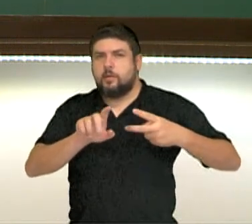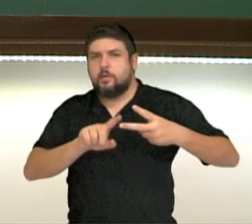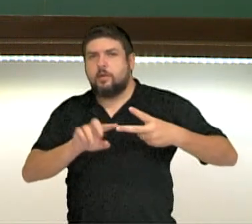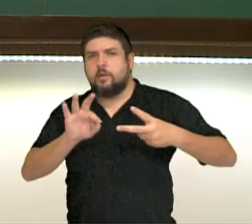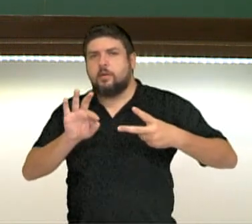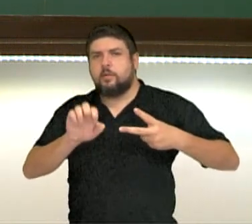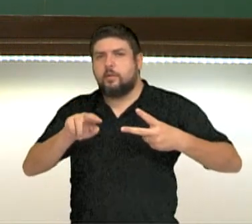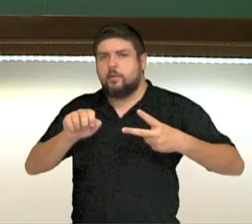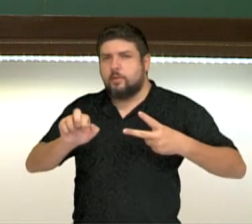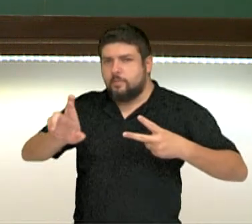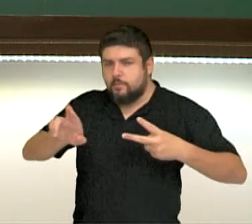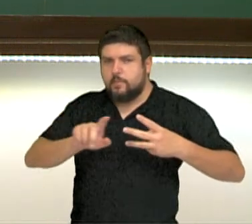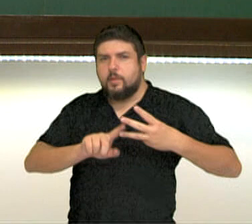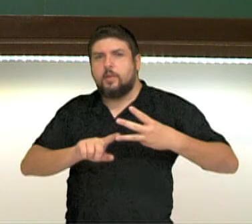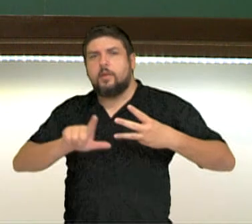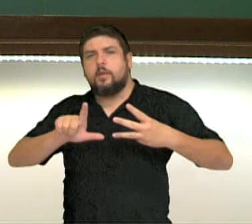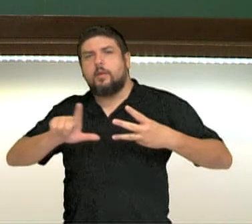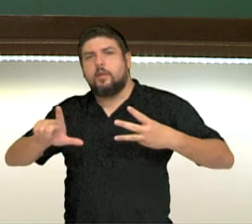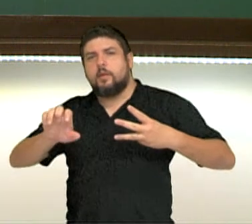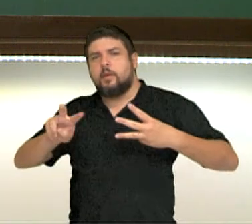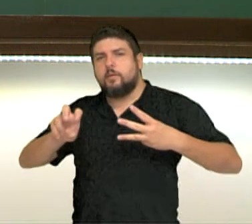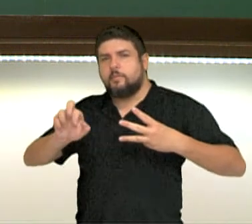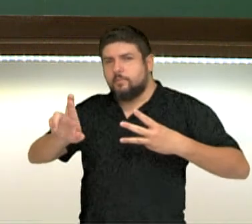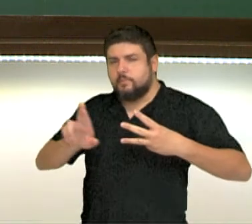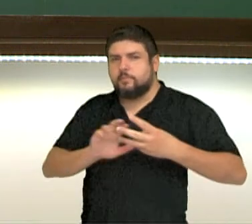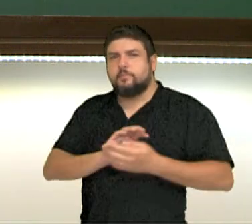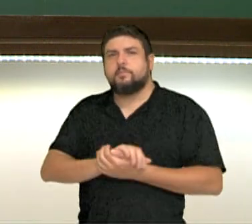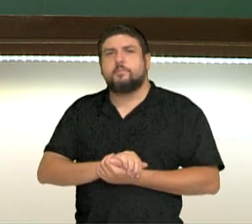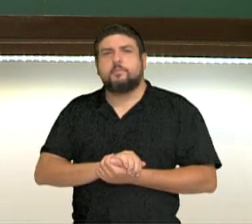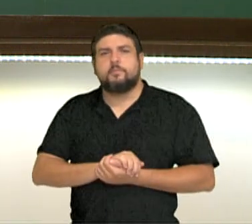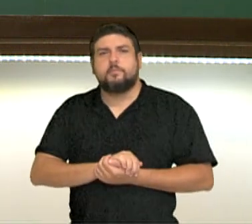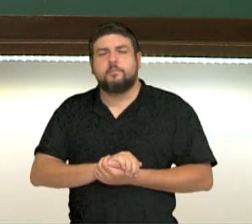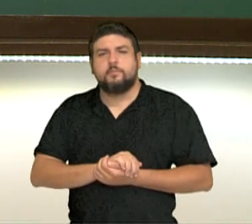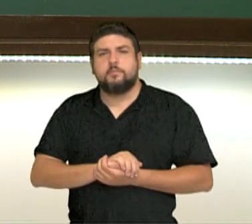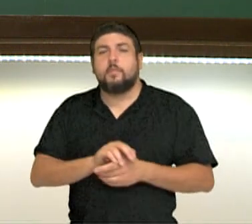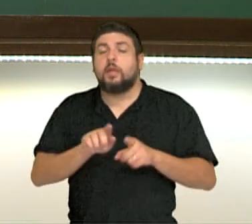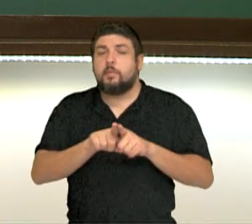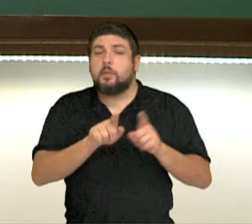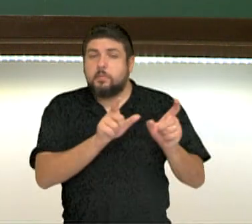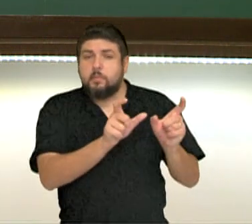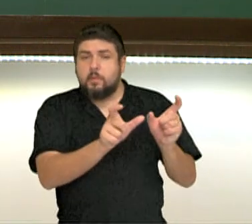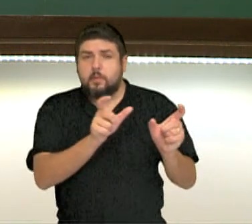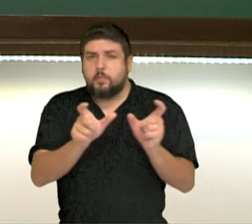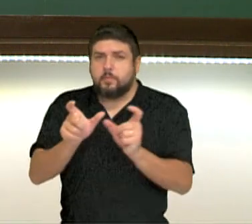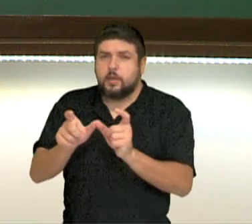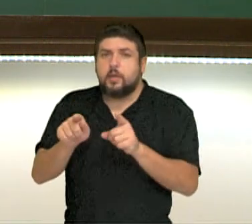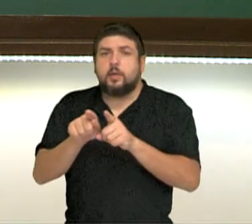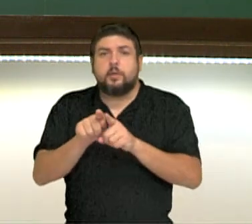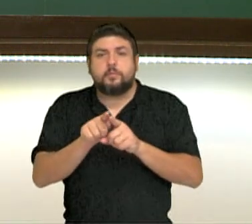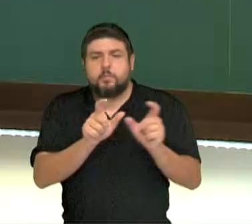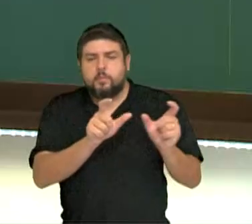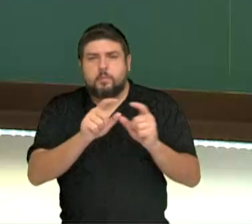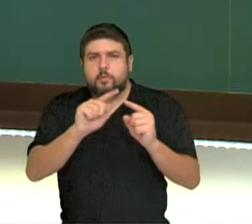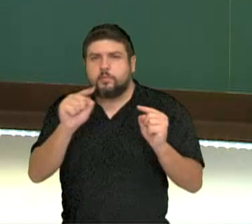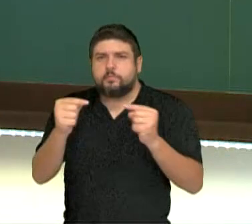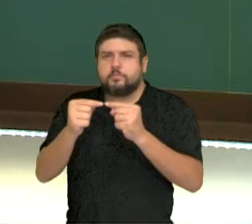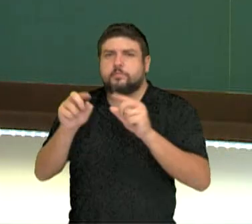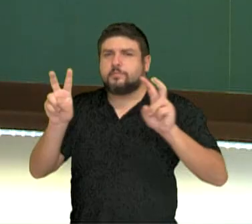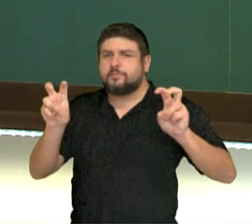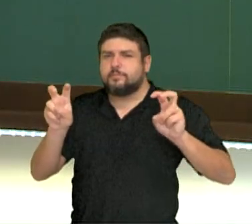O ser, o ter e levar. Léxico e expressões relacionadas à temática.